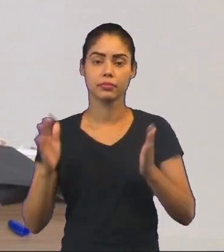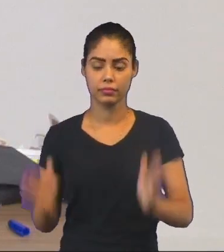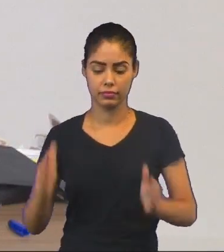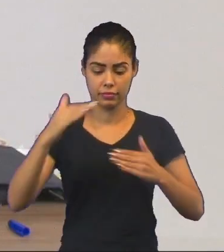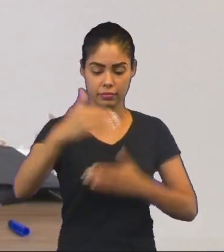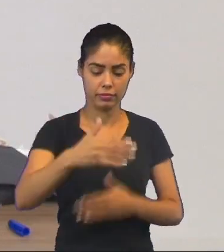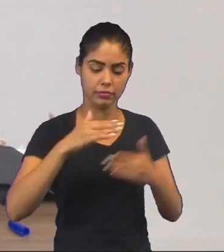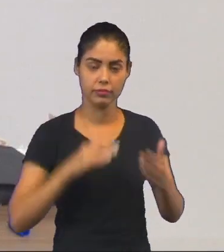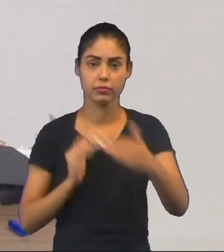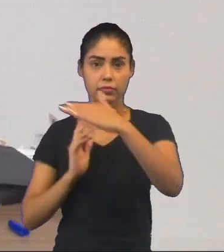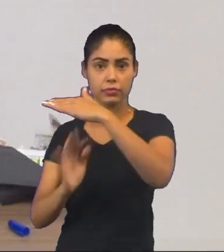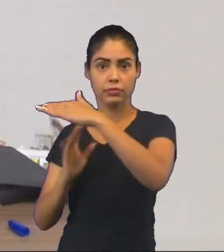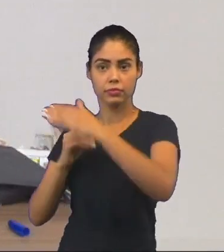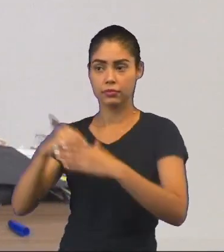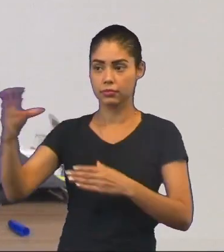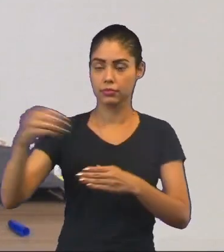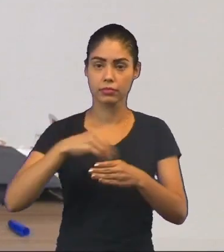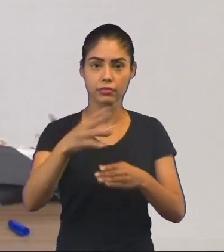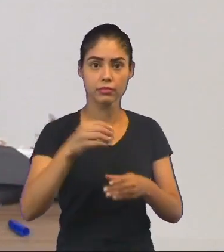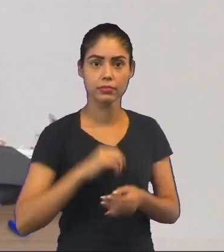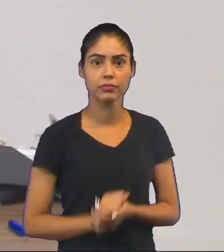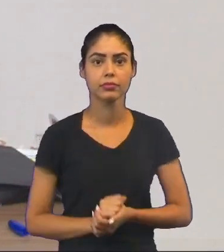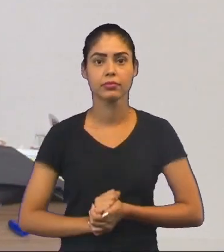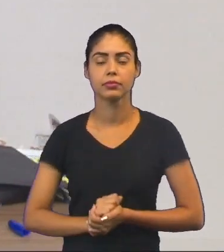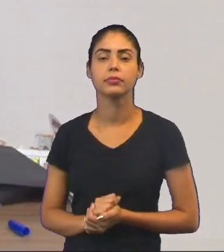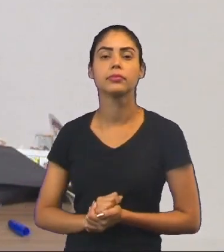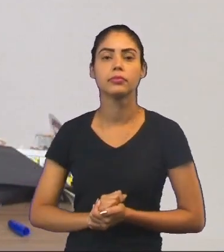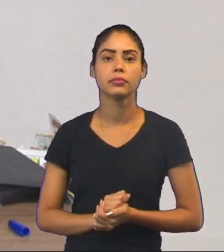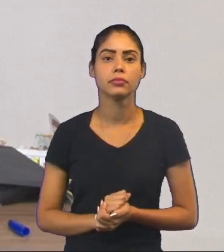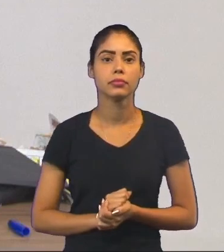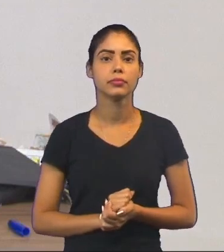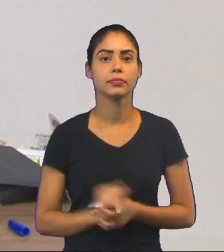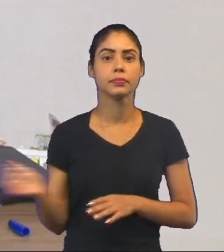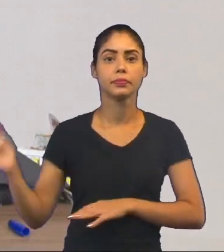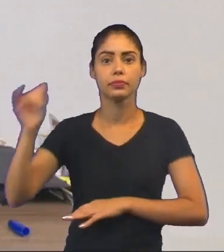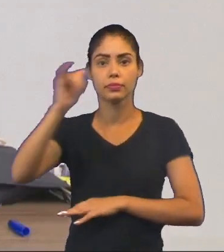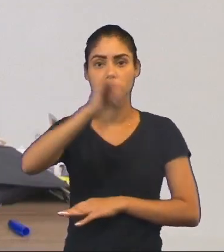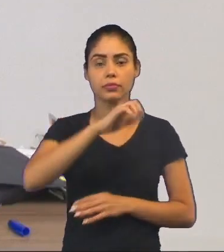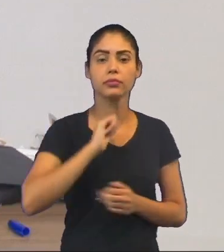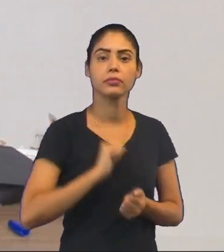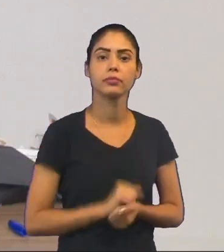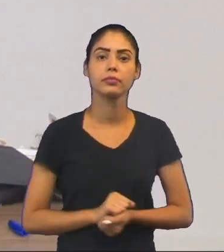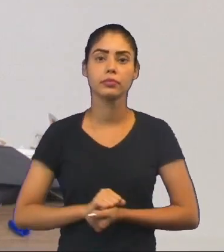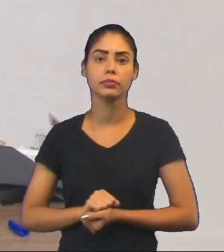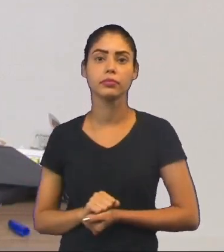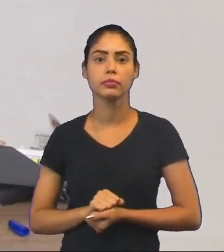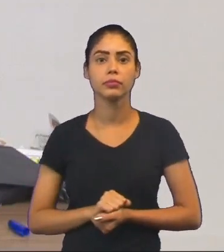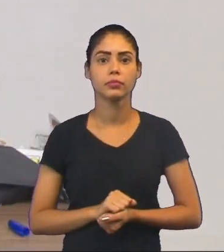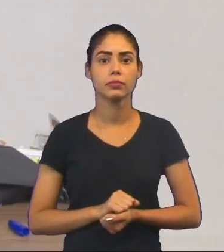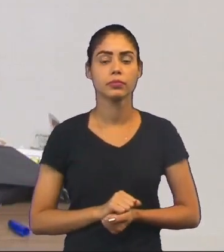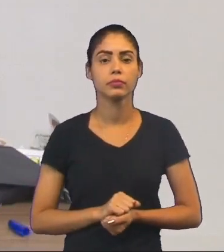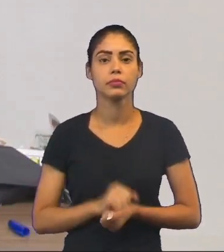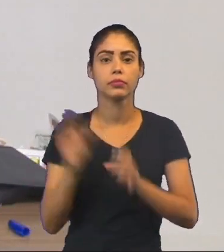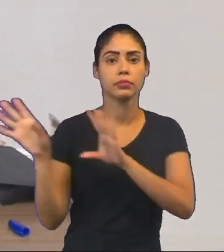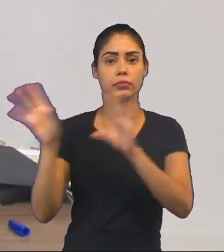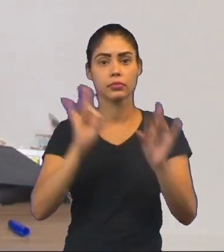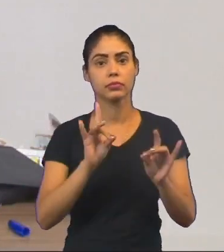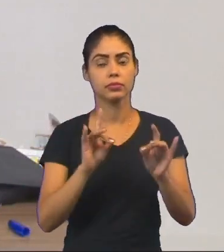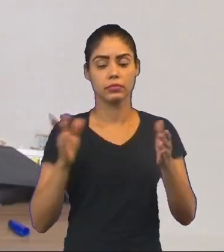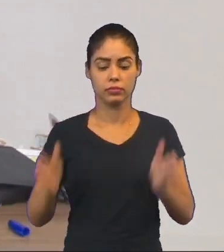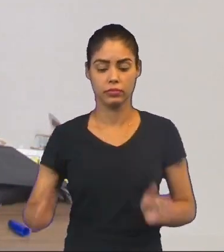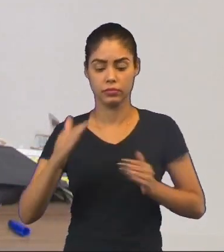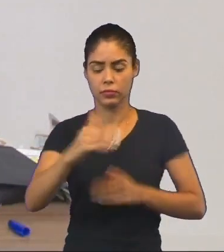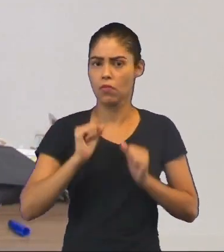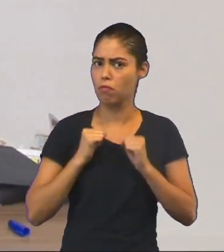transportar cargas, isso mesmo. Os meios de transporte aéreos, eles levam